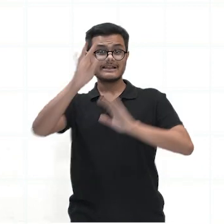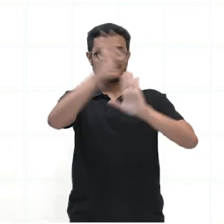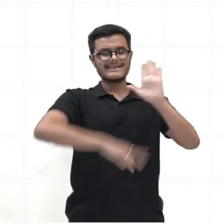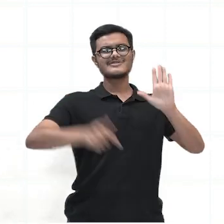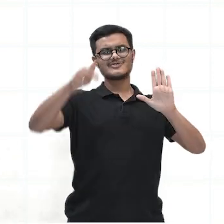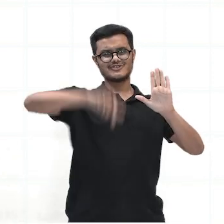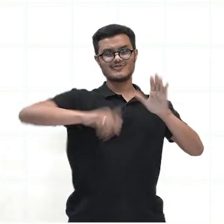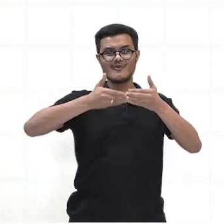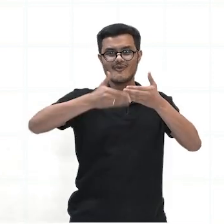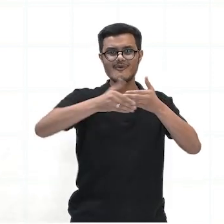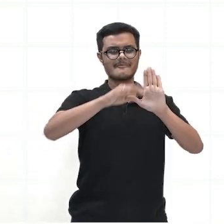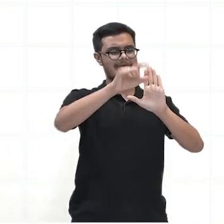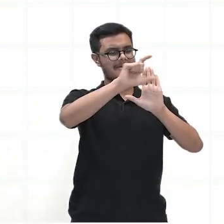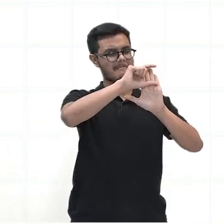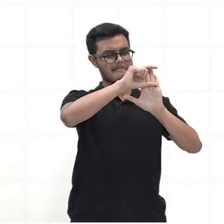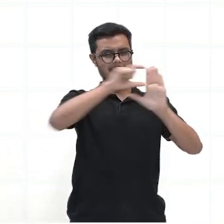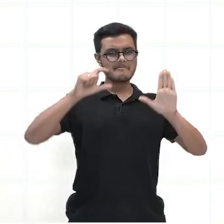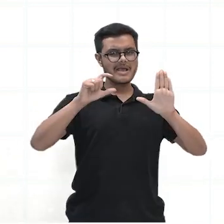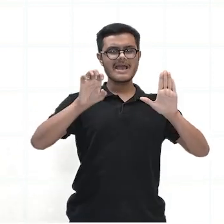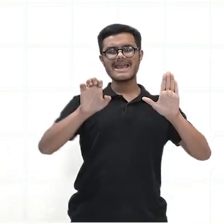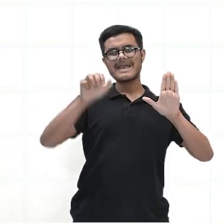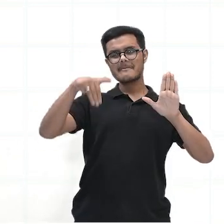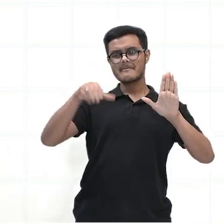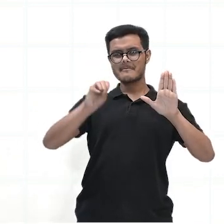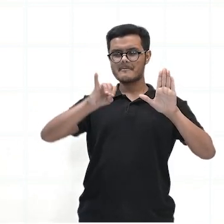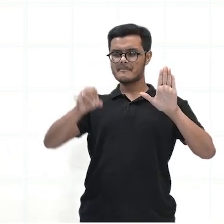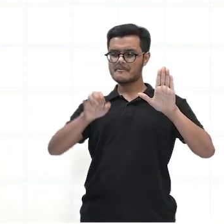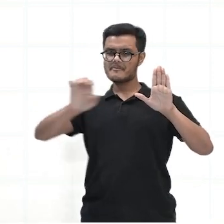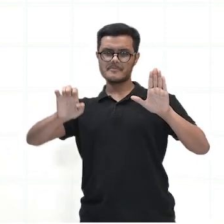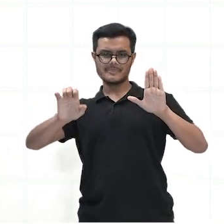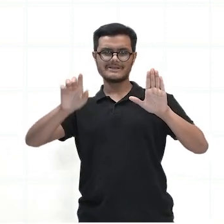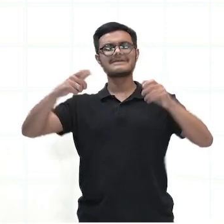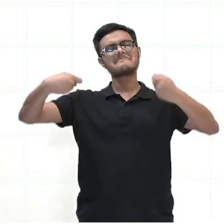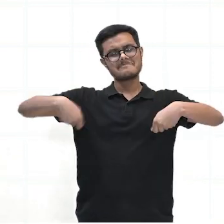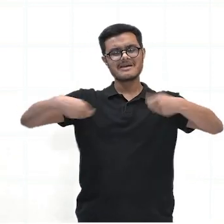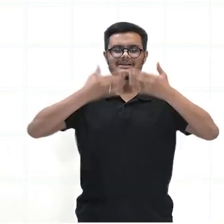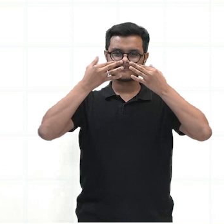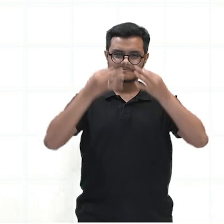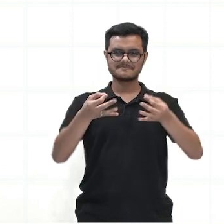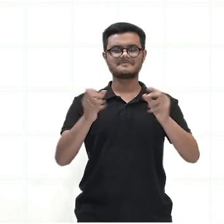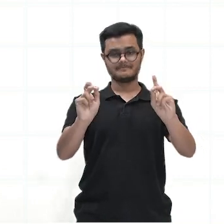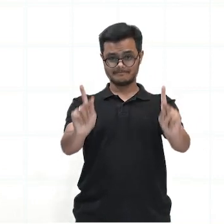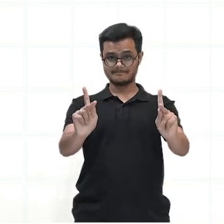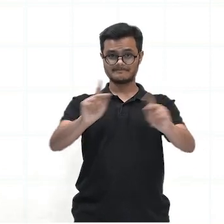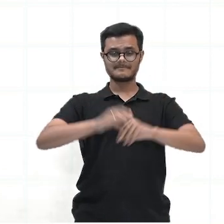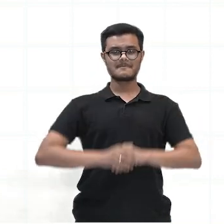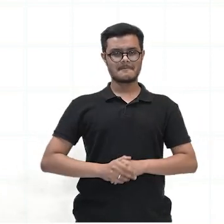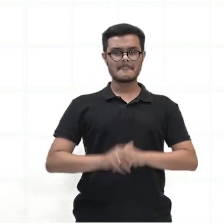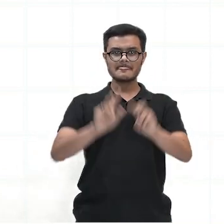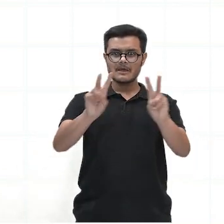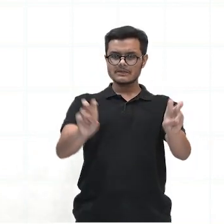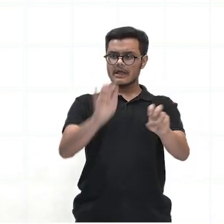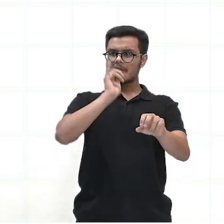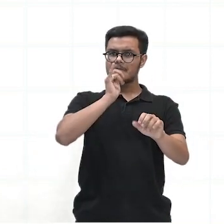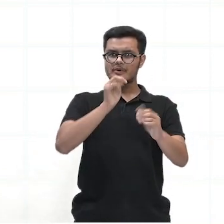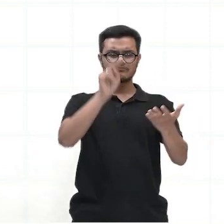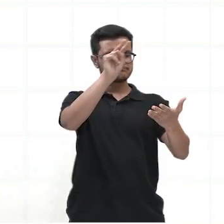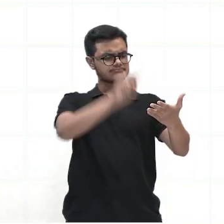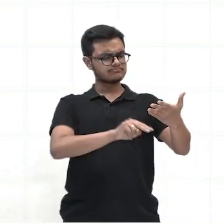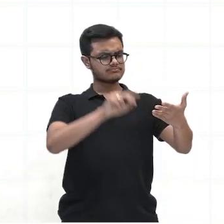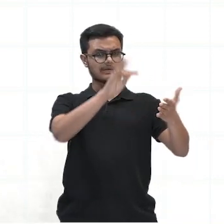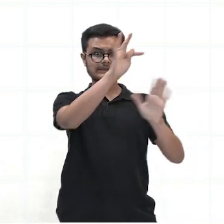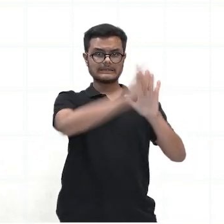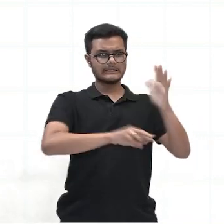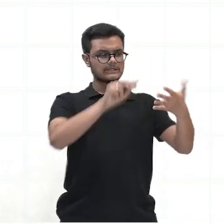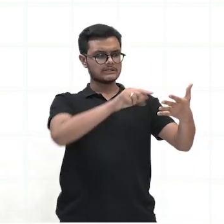primeira palavra com emojis. Então, esses detalhes pequenos você tem que ficar atento também, para que quando você tiver um texto em inglês